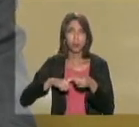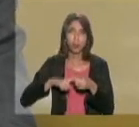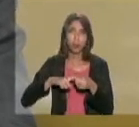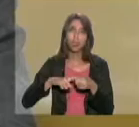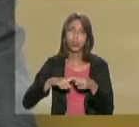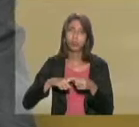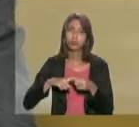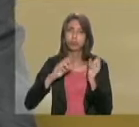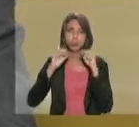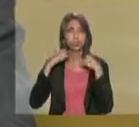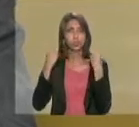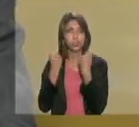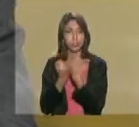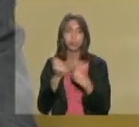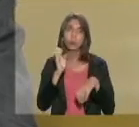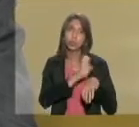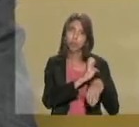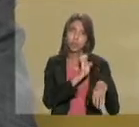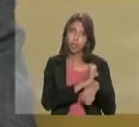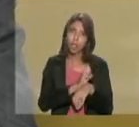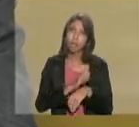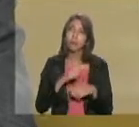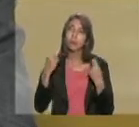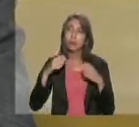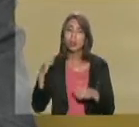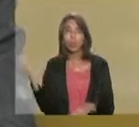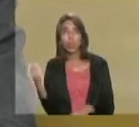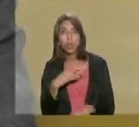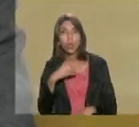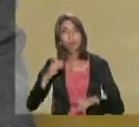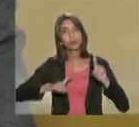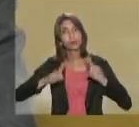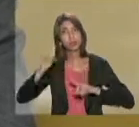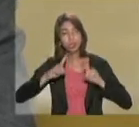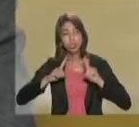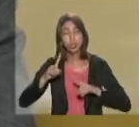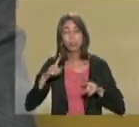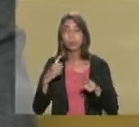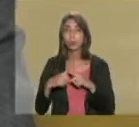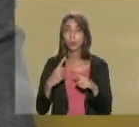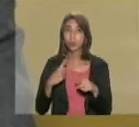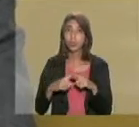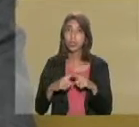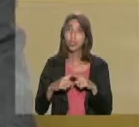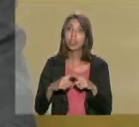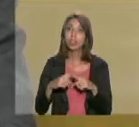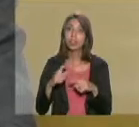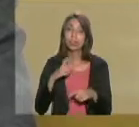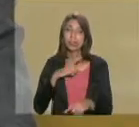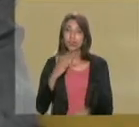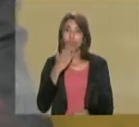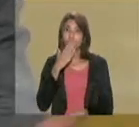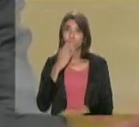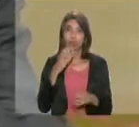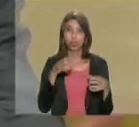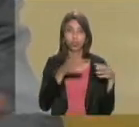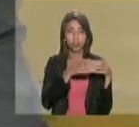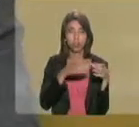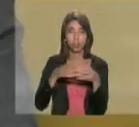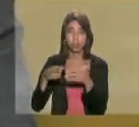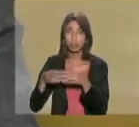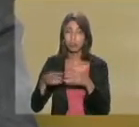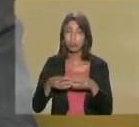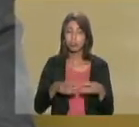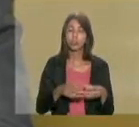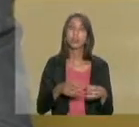o estádio e tem que abrir um novo procedimento licitatório. Até porque há clubes, pelo que a gente